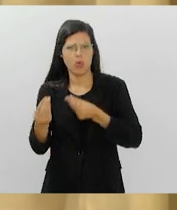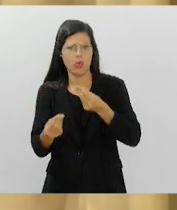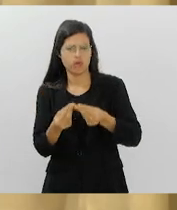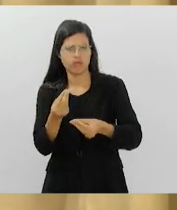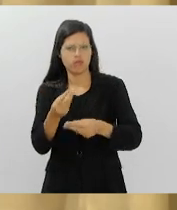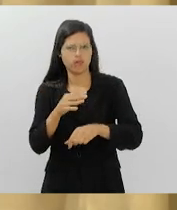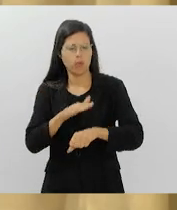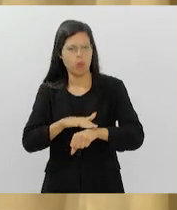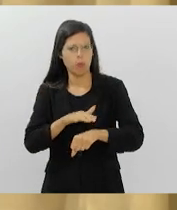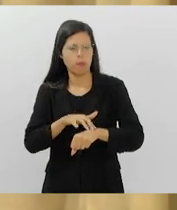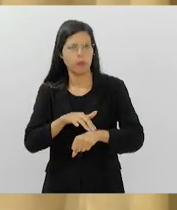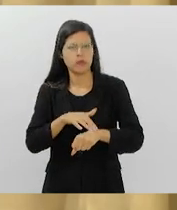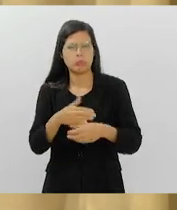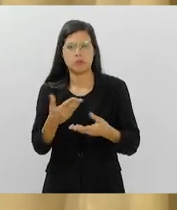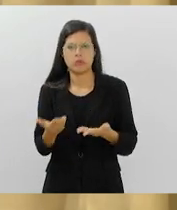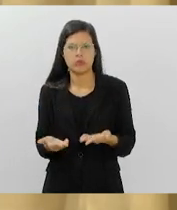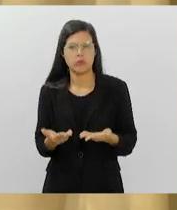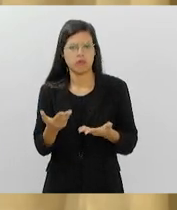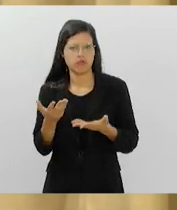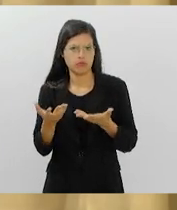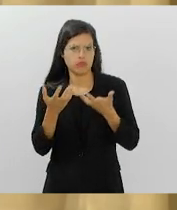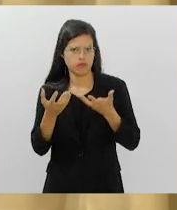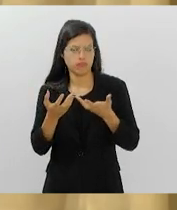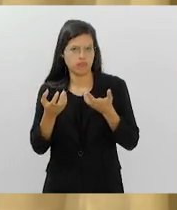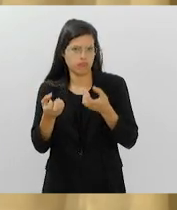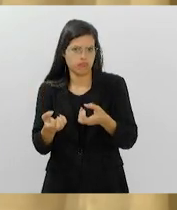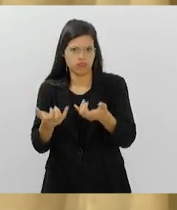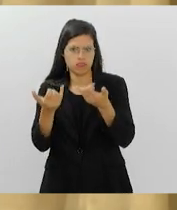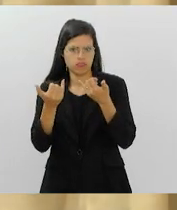o senhor falasse conosco e também